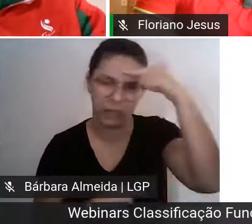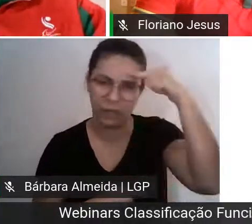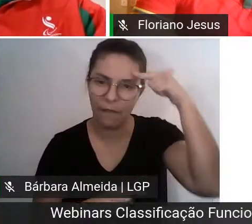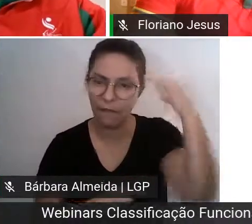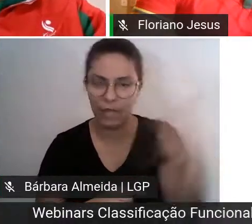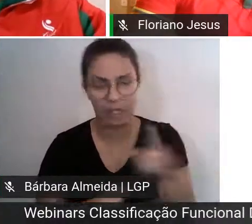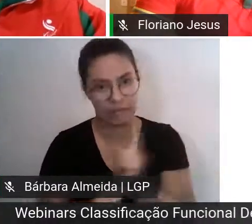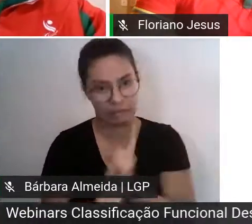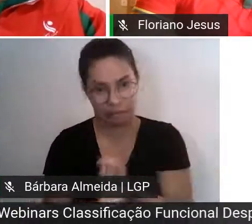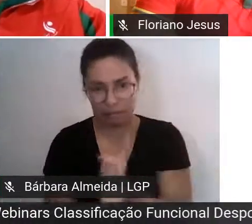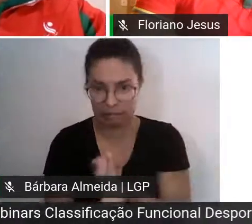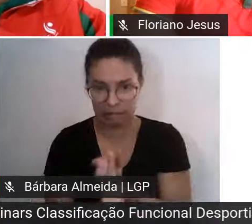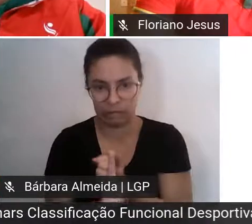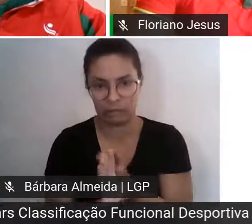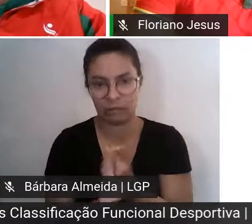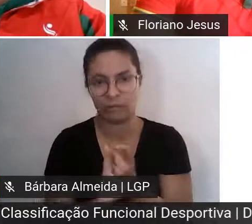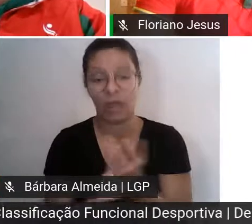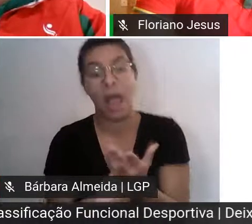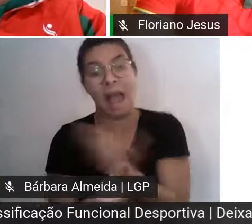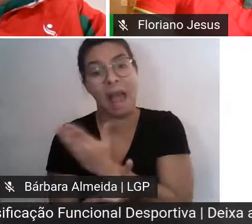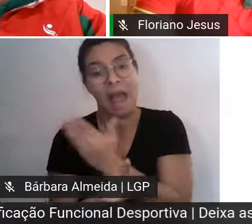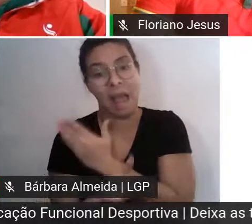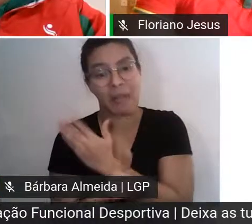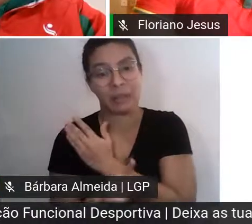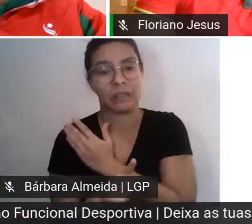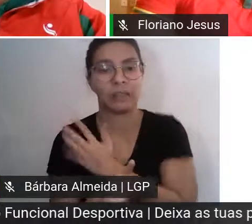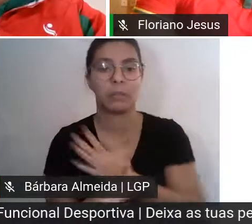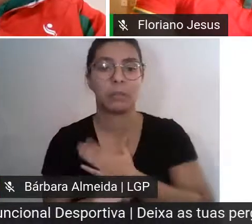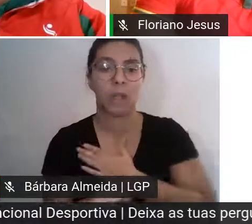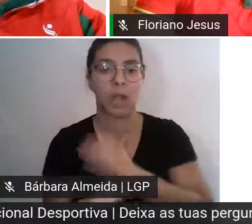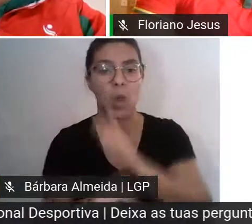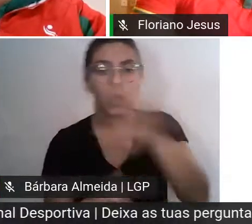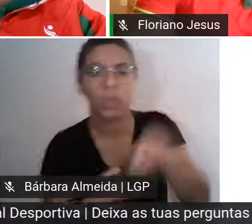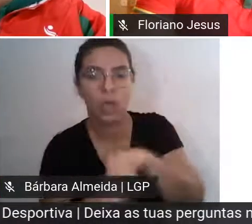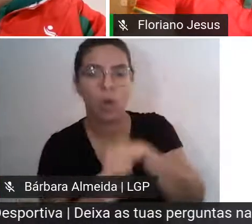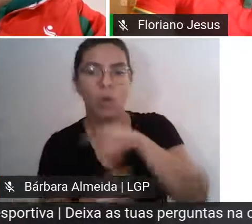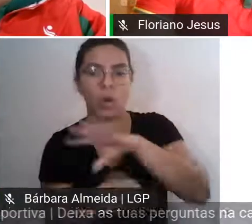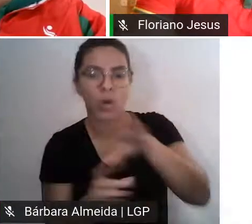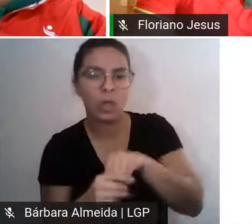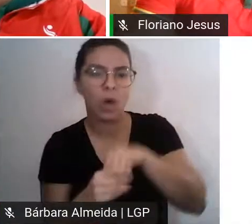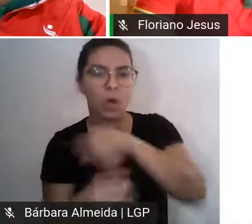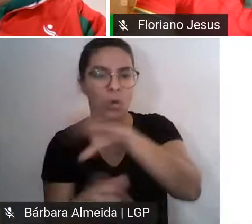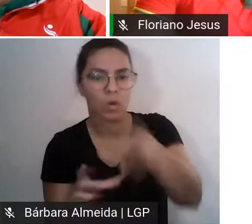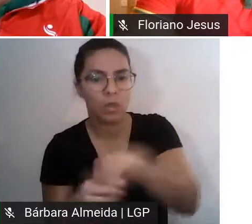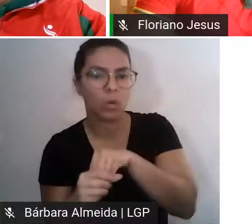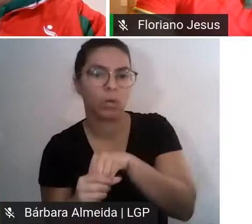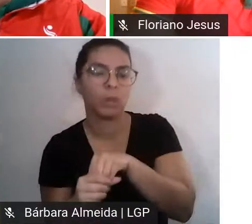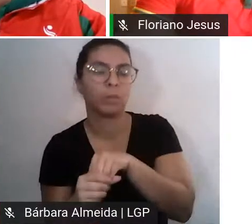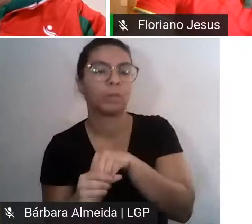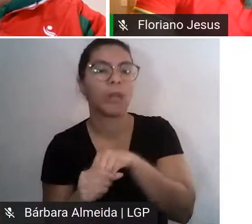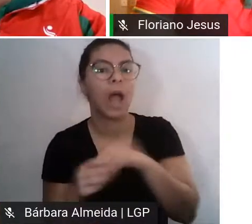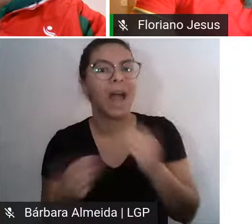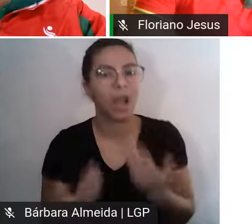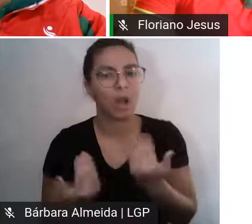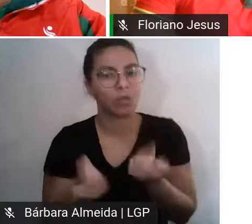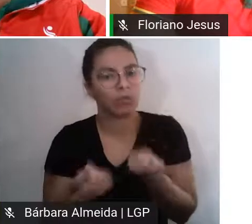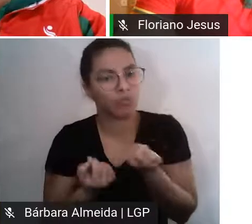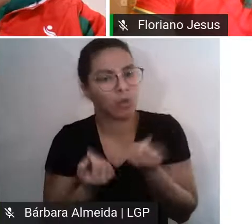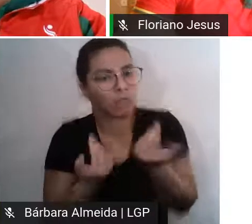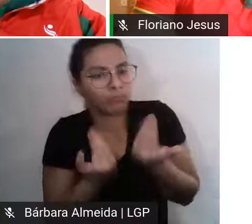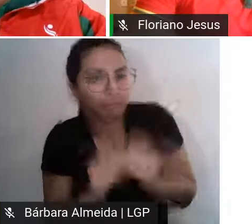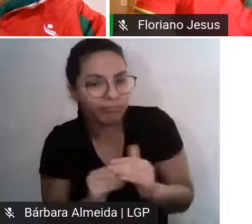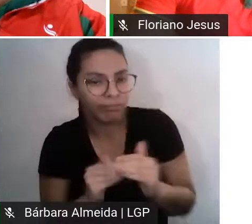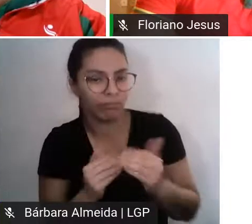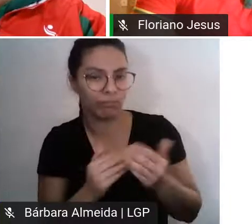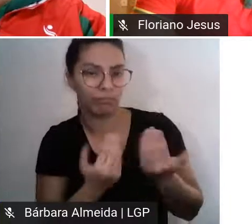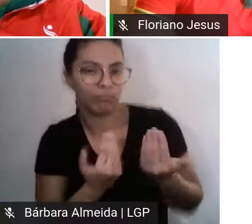nós éramos um bocadinho mais inclusivos e o código, da forma como foi construído e tudo isso, é um bocadinho mais restritivo. E aqui é que está a haver assim